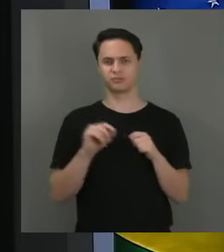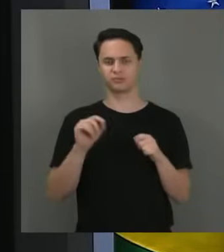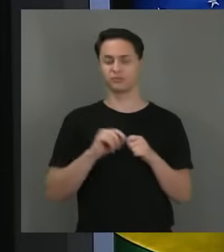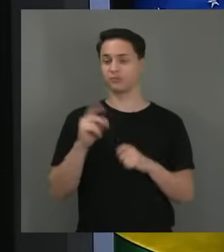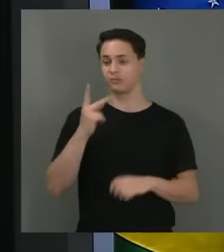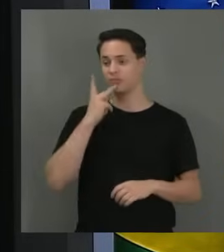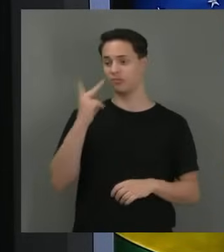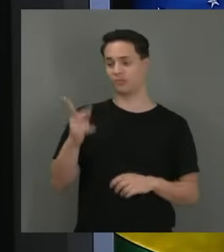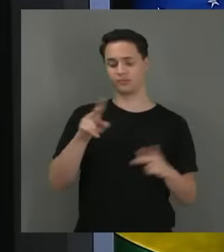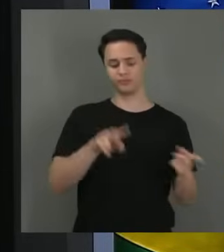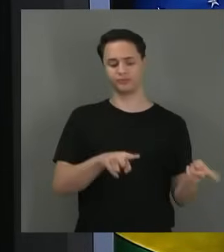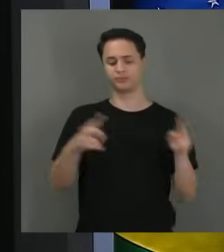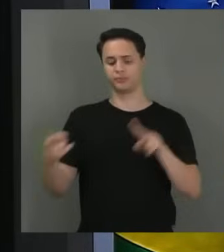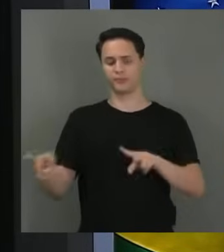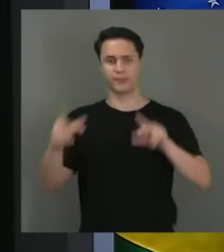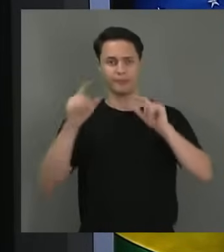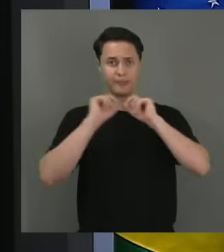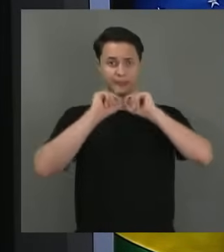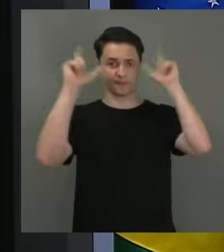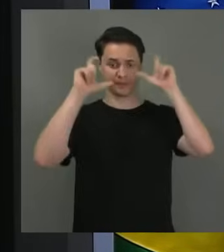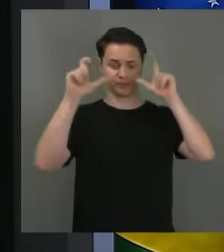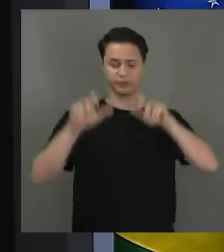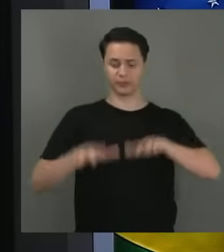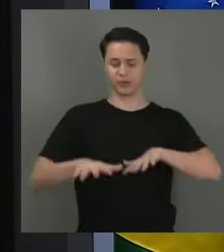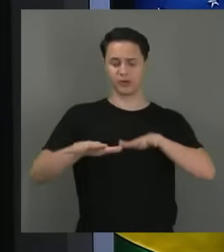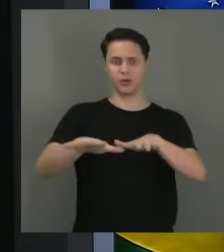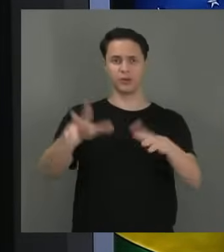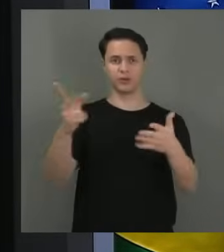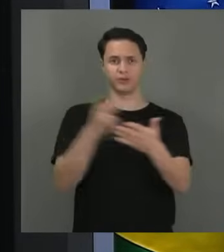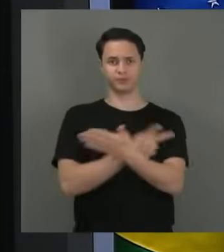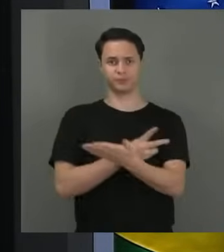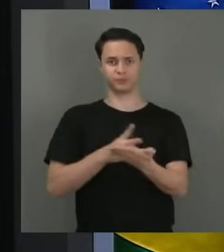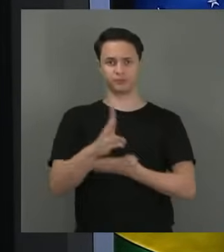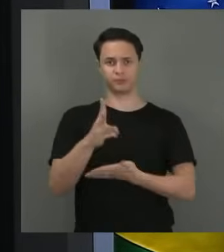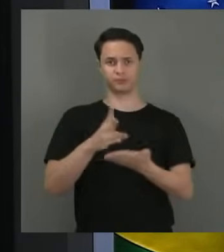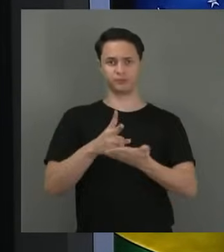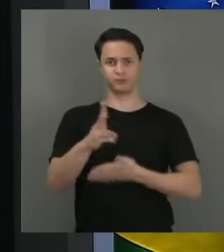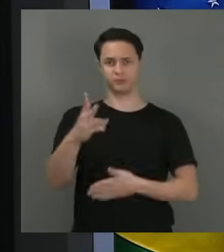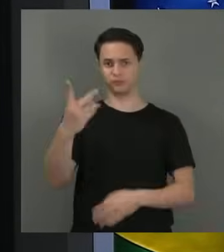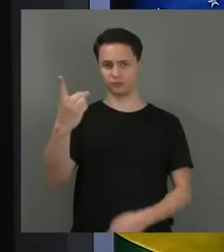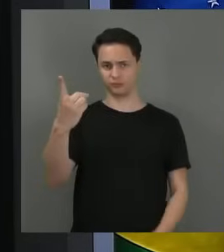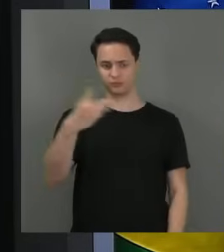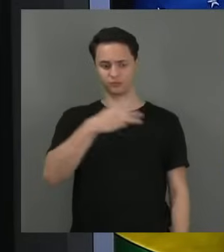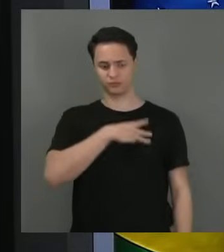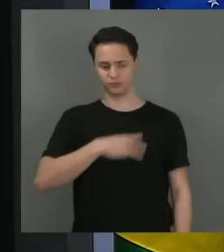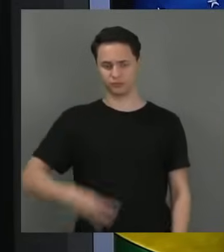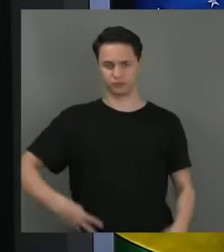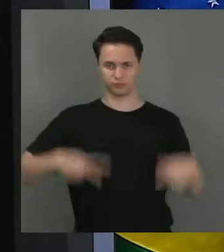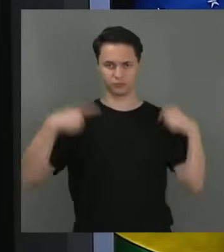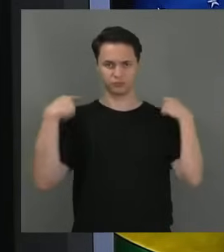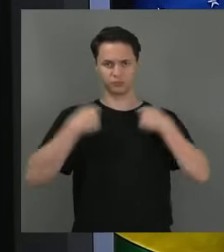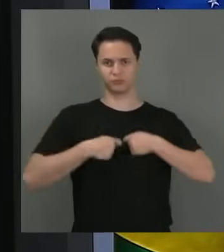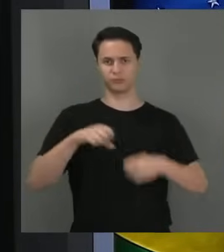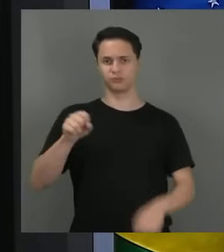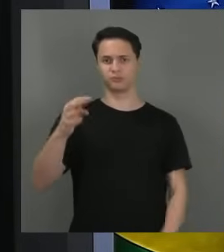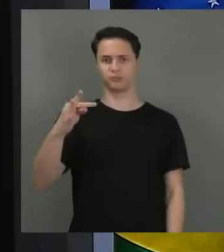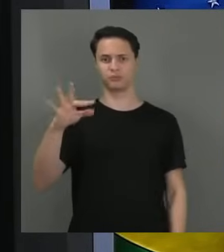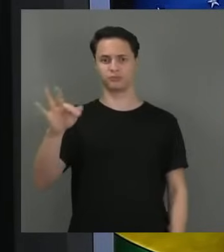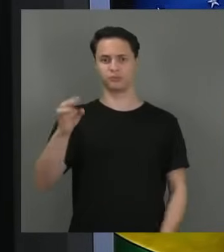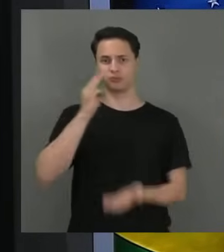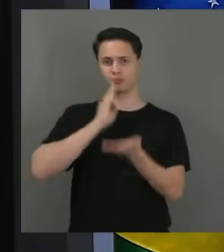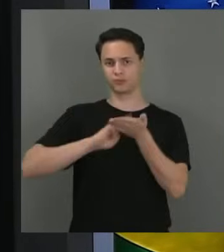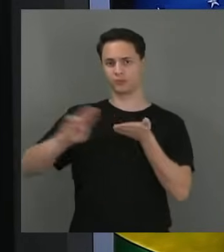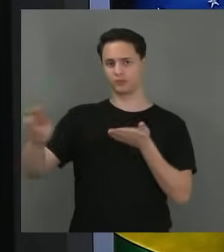literal da escandalosa manifestação via WhatsApp de um ministro do STF, a